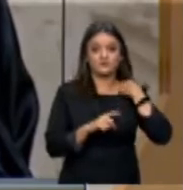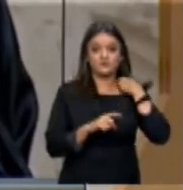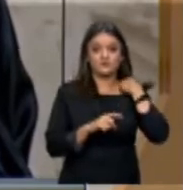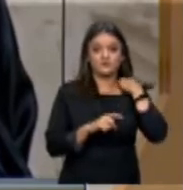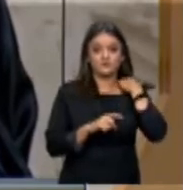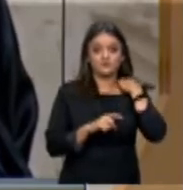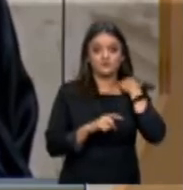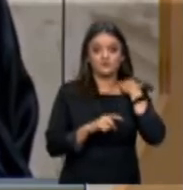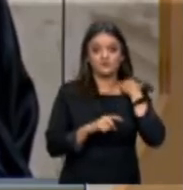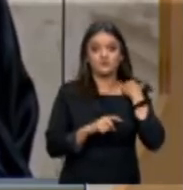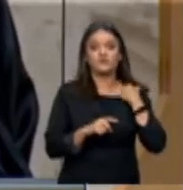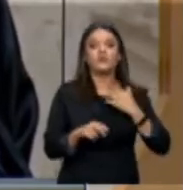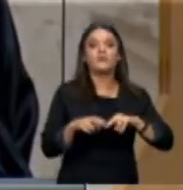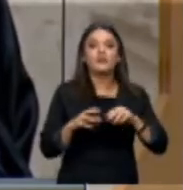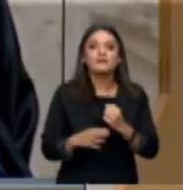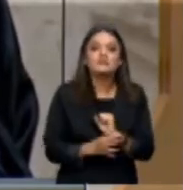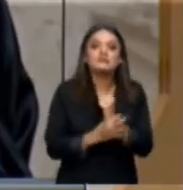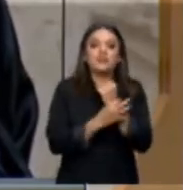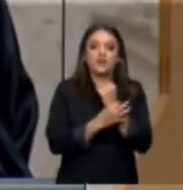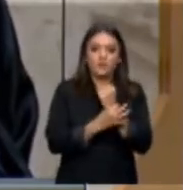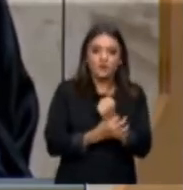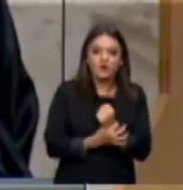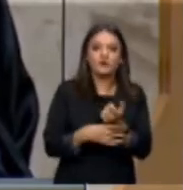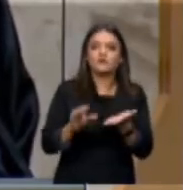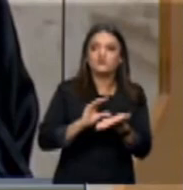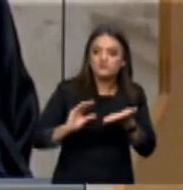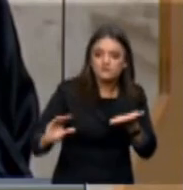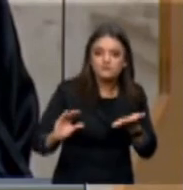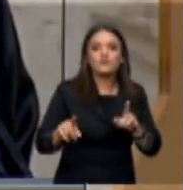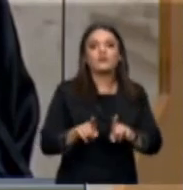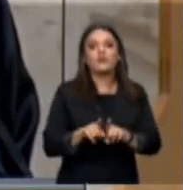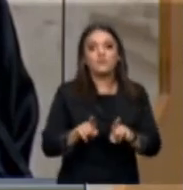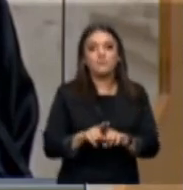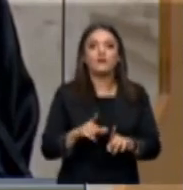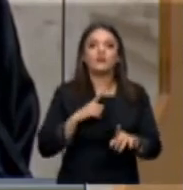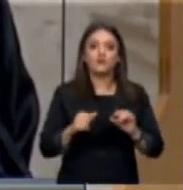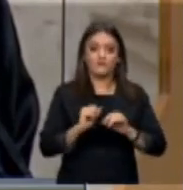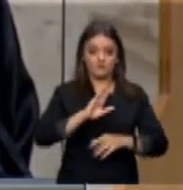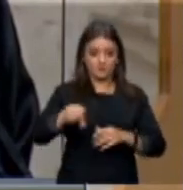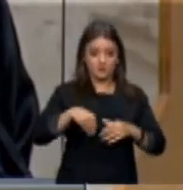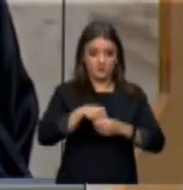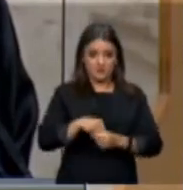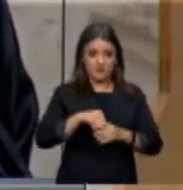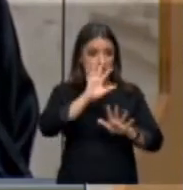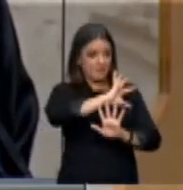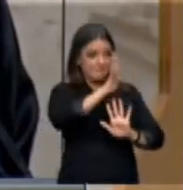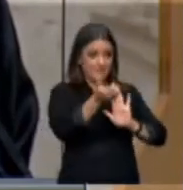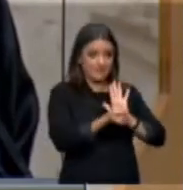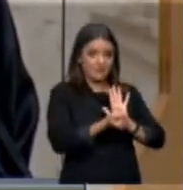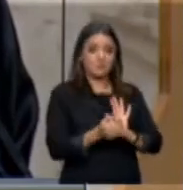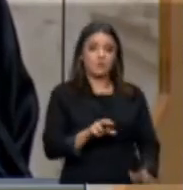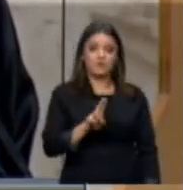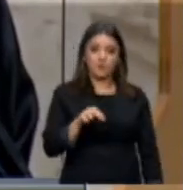consideração da segurança do crédito e da sua circulação, tanto no mercado interno, patrimônio da